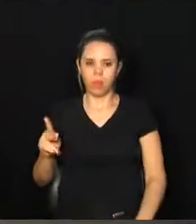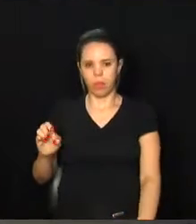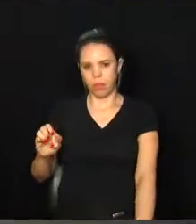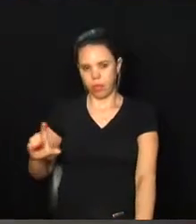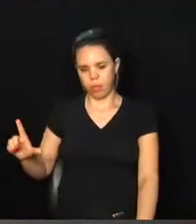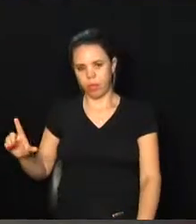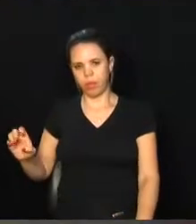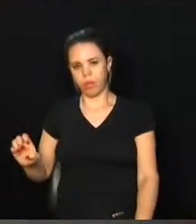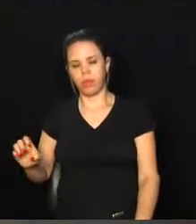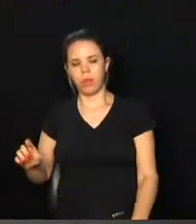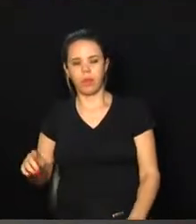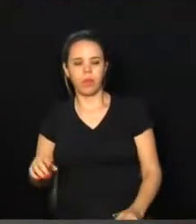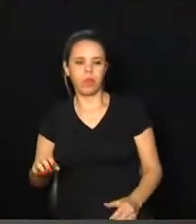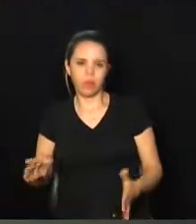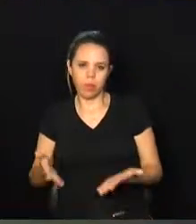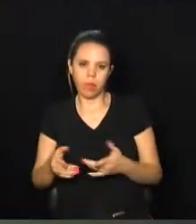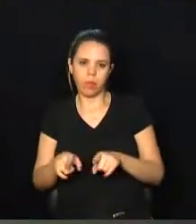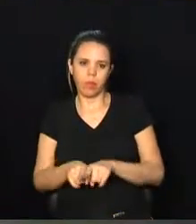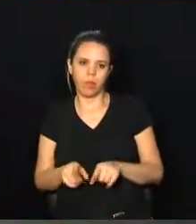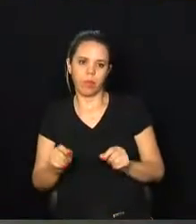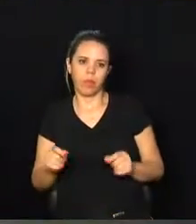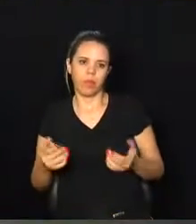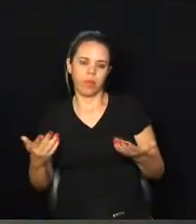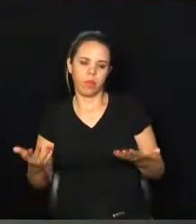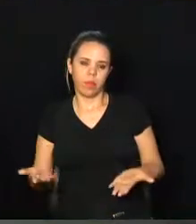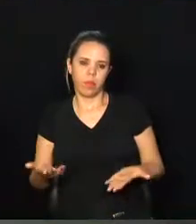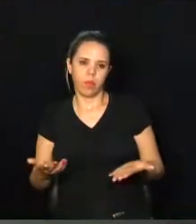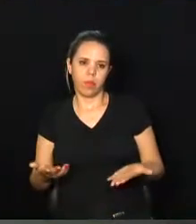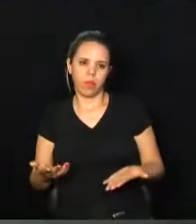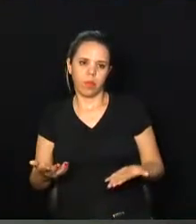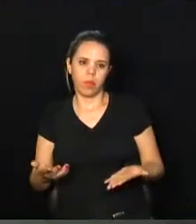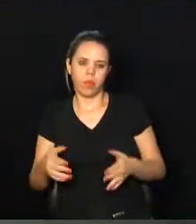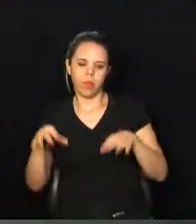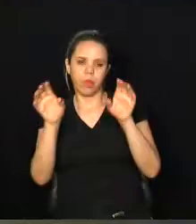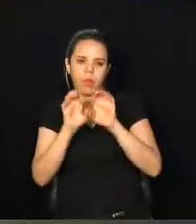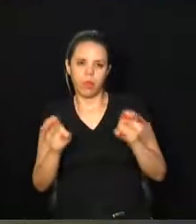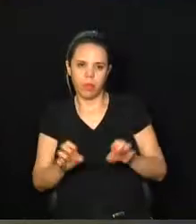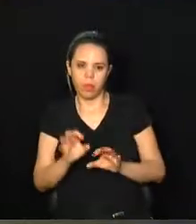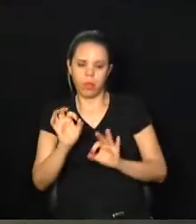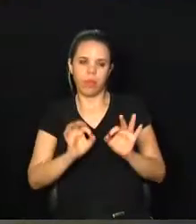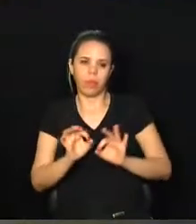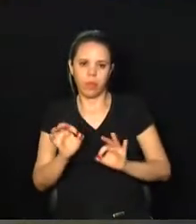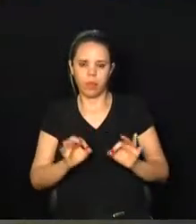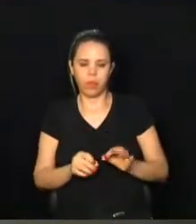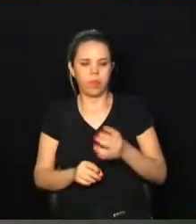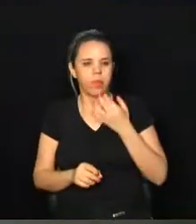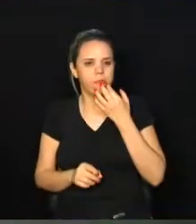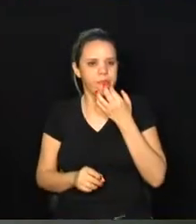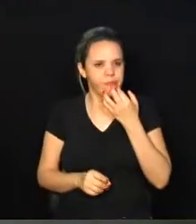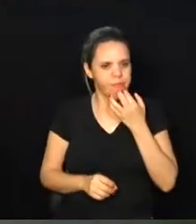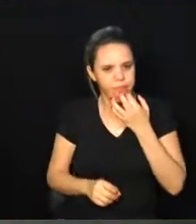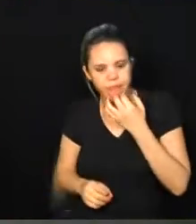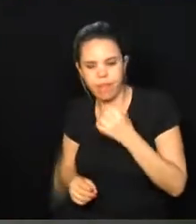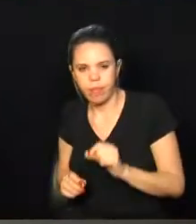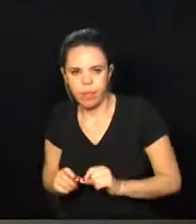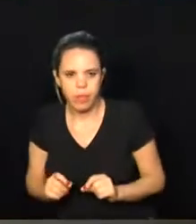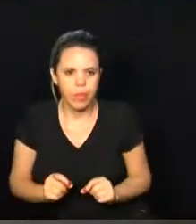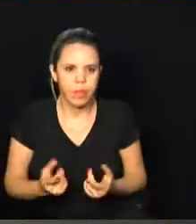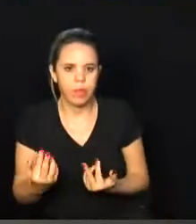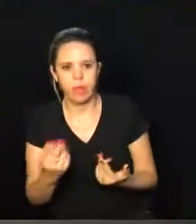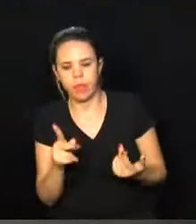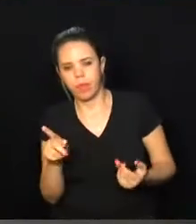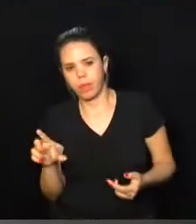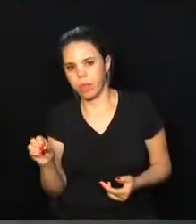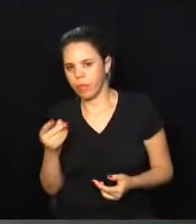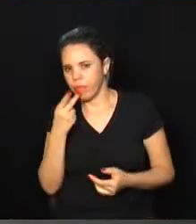ser mais provocativa. E as nossas estruturas de planejamento são, como o Paulo